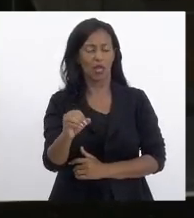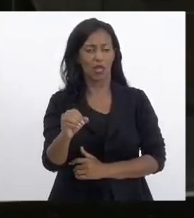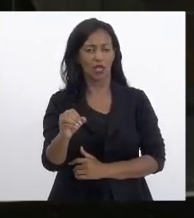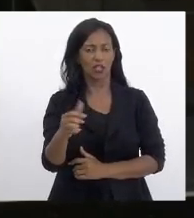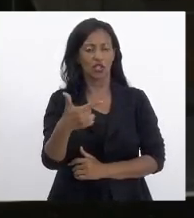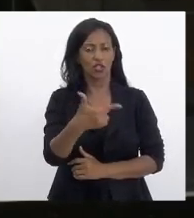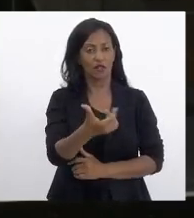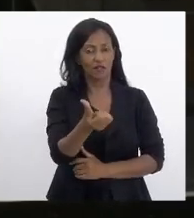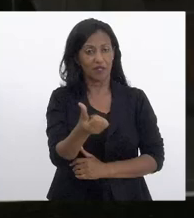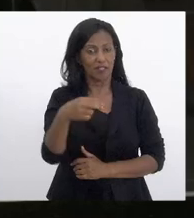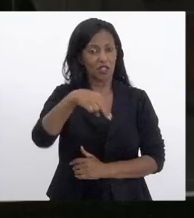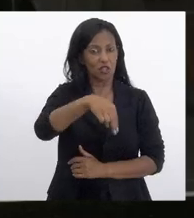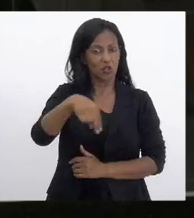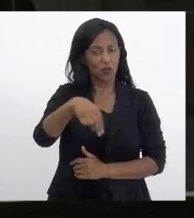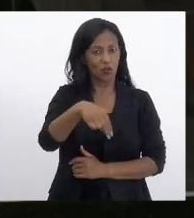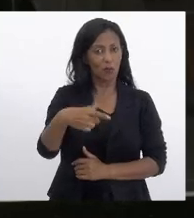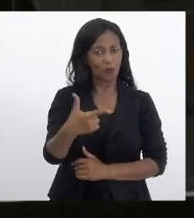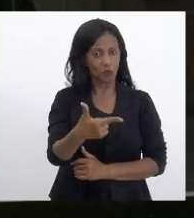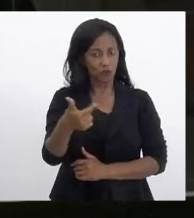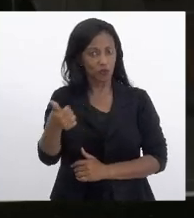26 de novembro de 21.